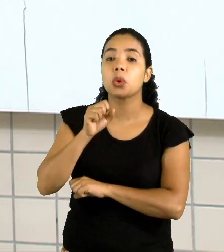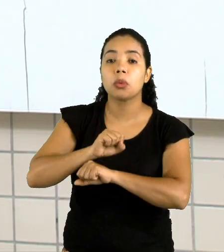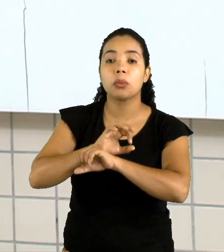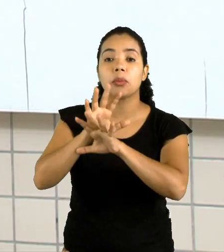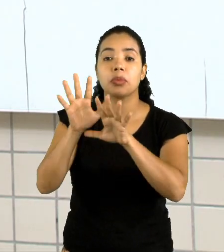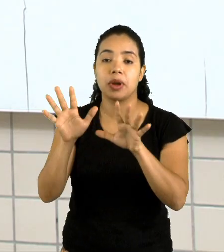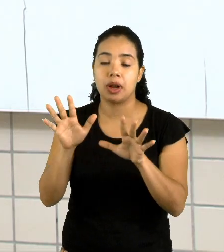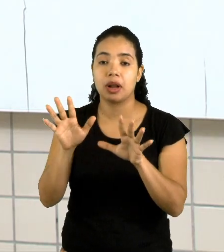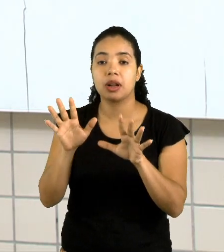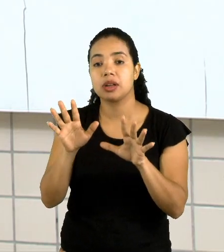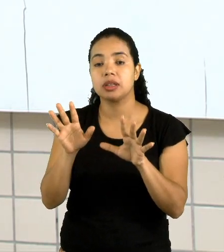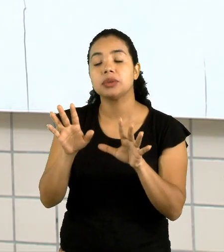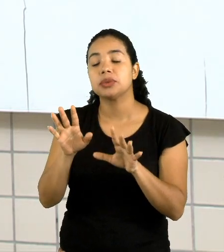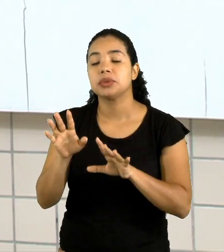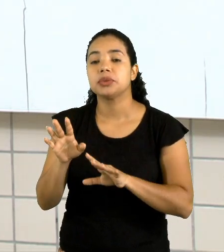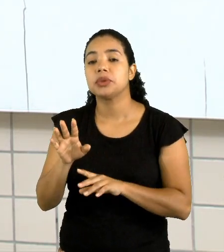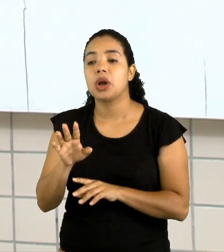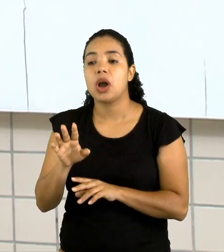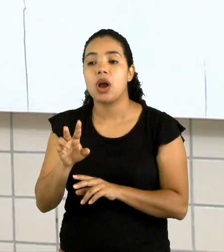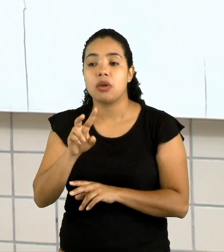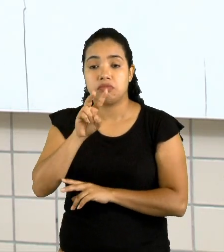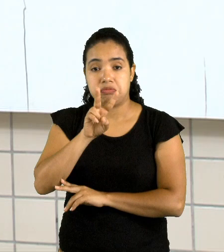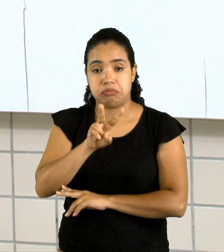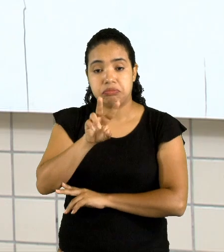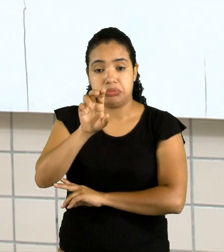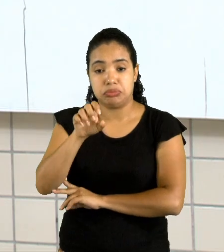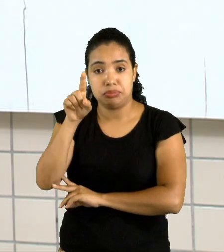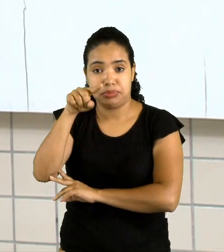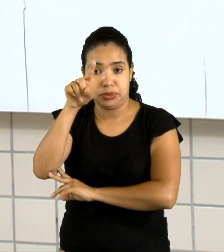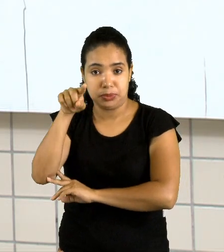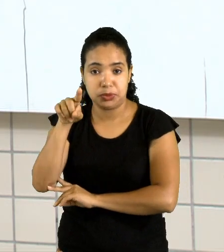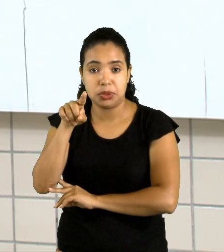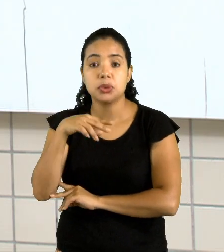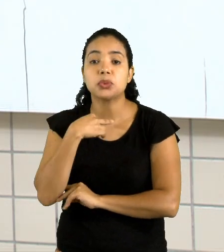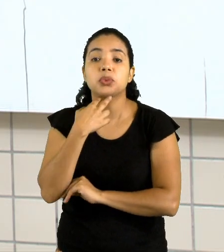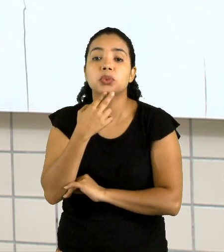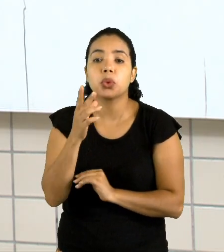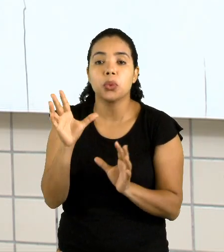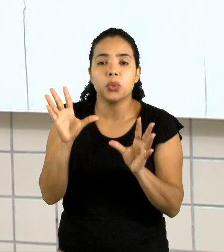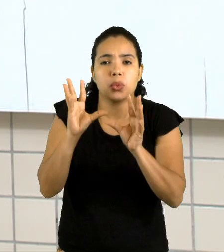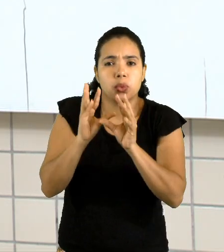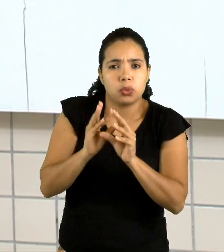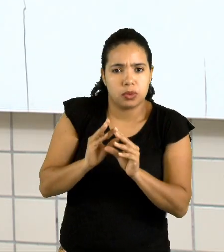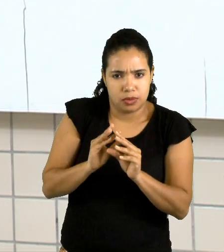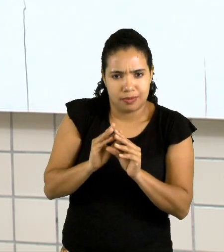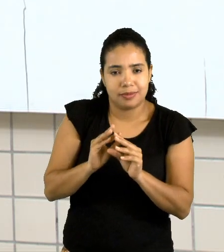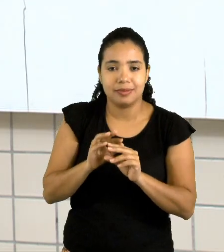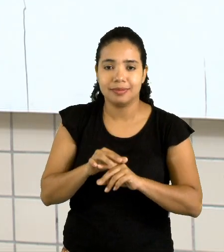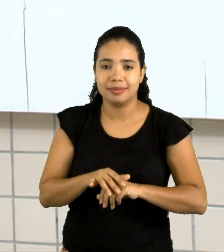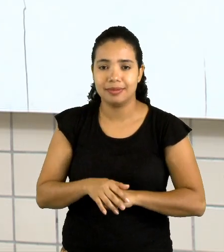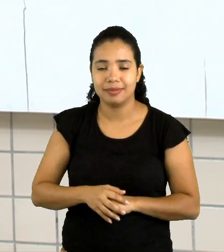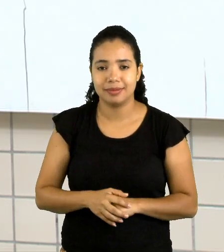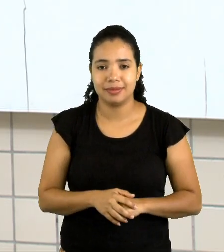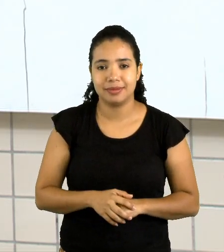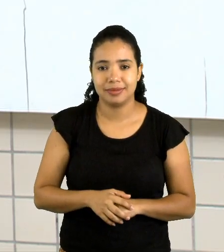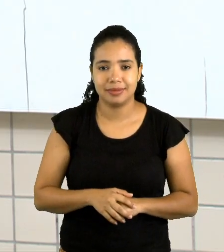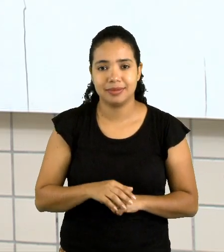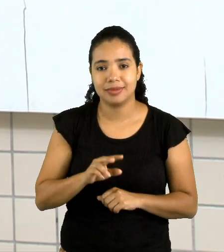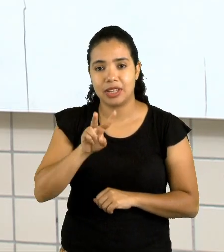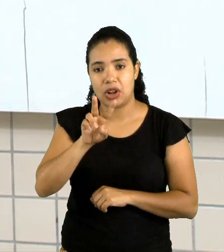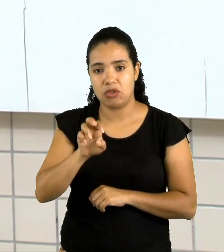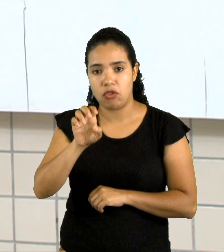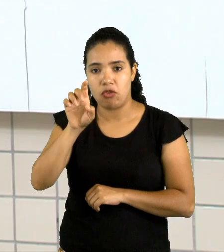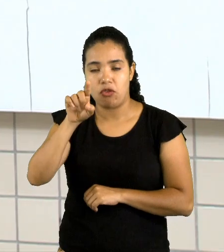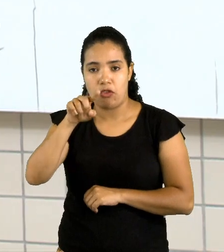eu ponho o acento circunflexo quando eu tenho a pronúncia mais fechada.